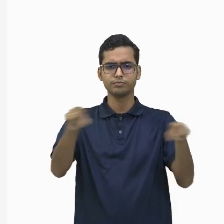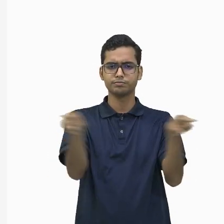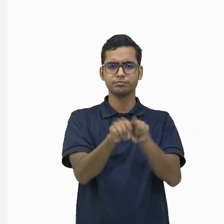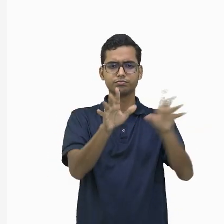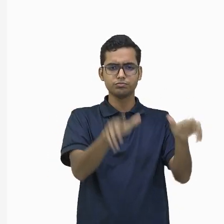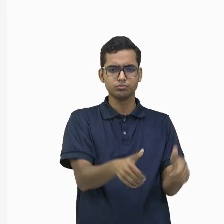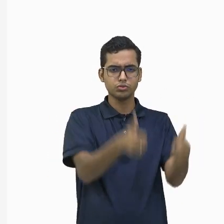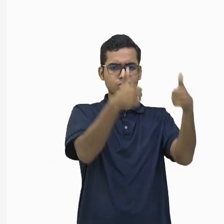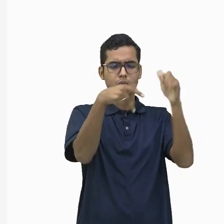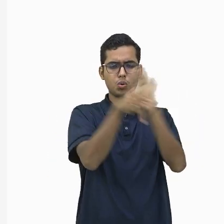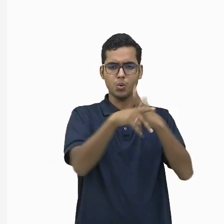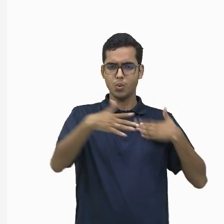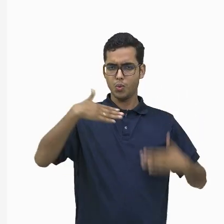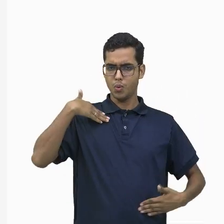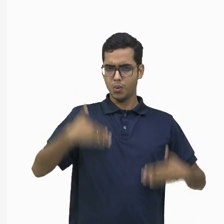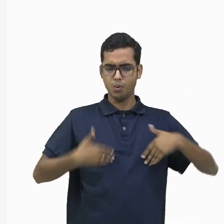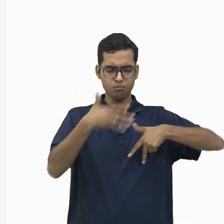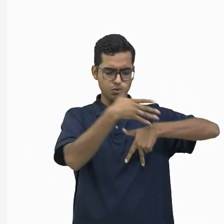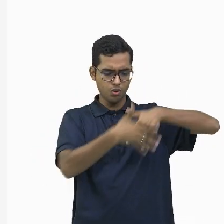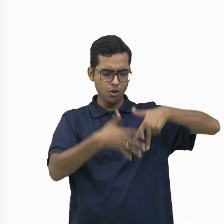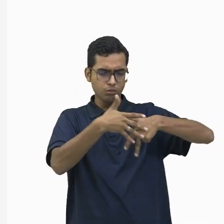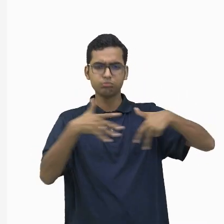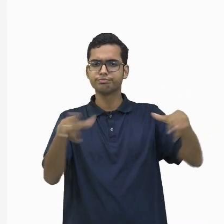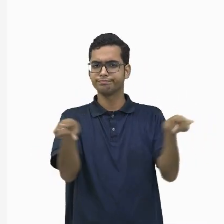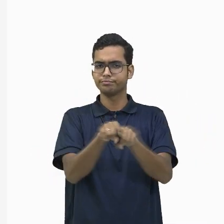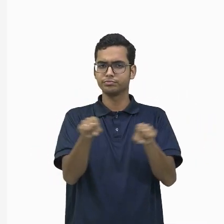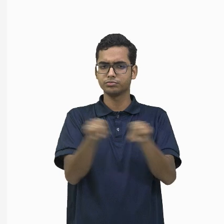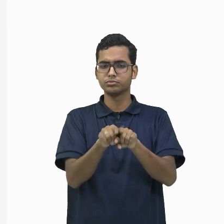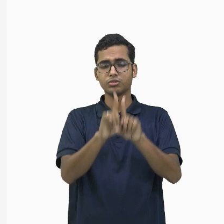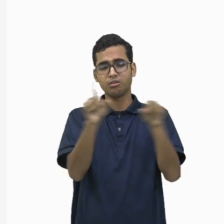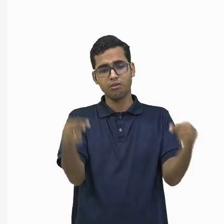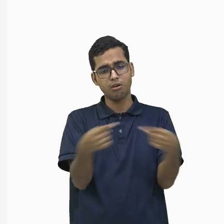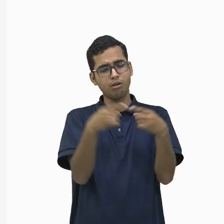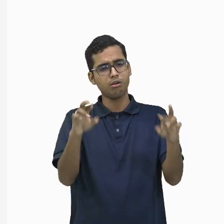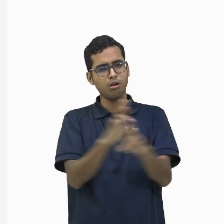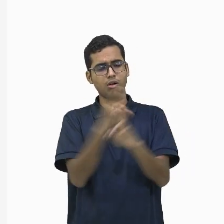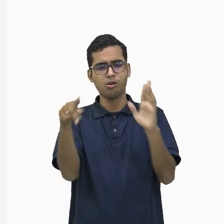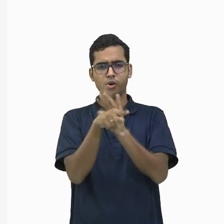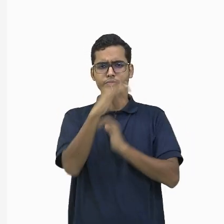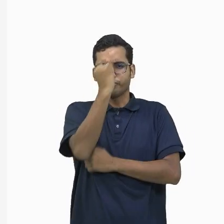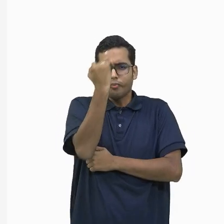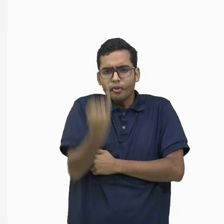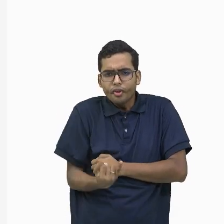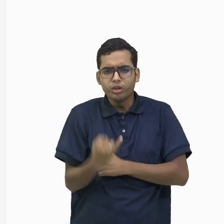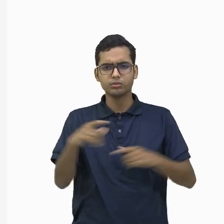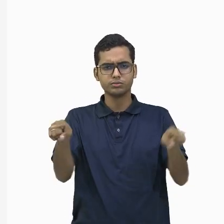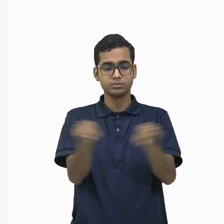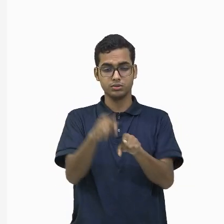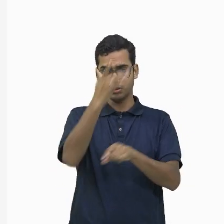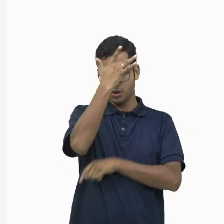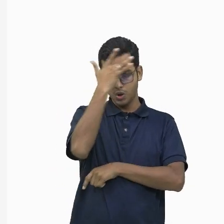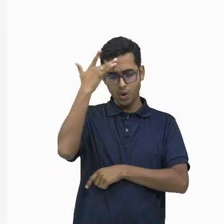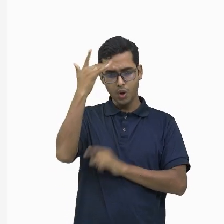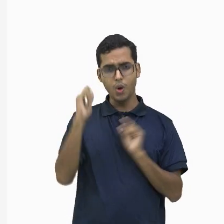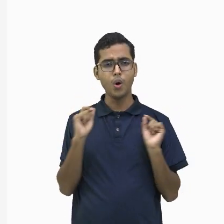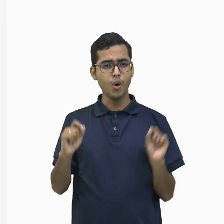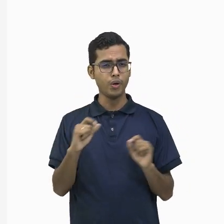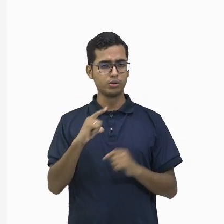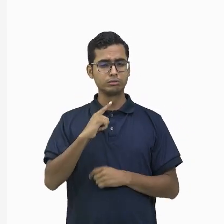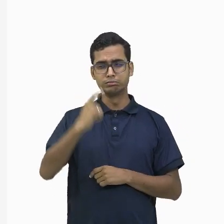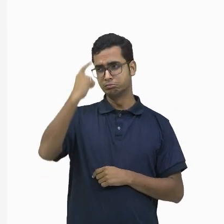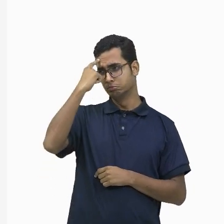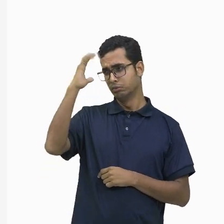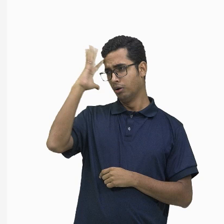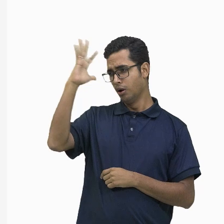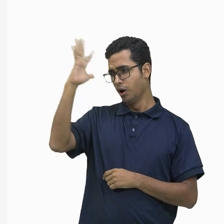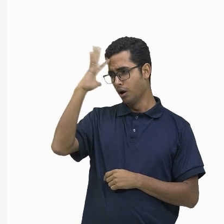melhora na composição corporal, que tem a ver com emagrecimento também. Então, para aquelas pessoas que pensavam, que não